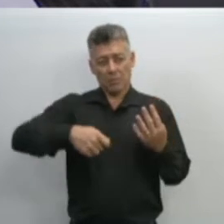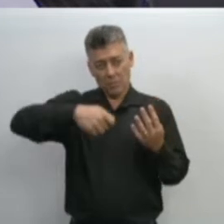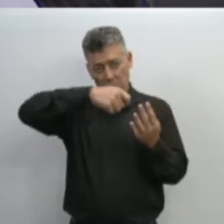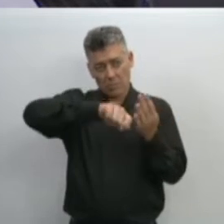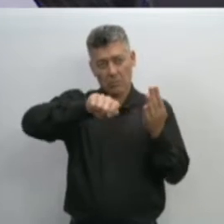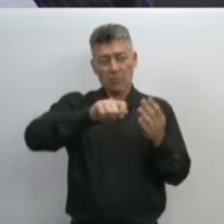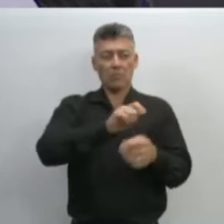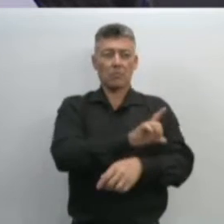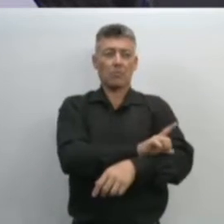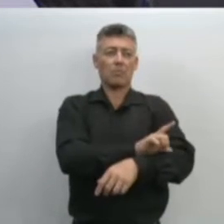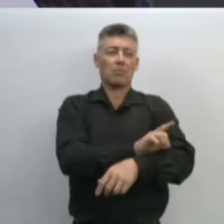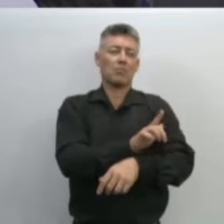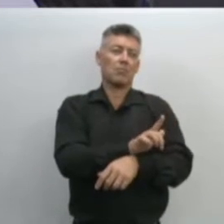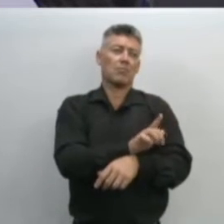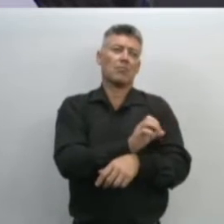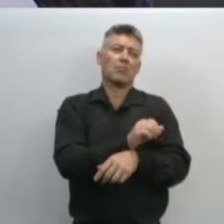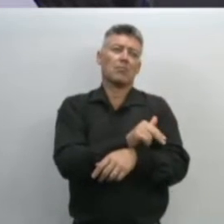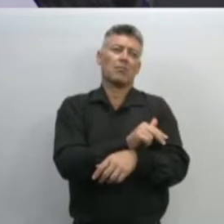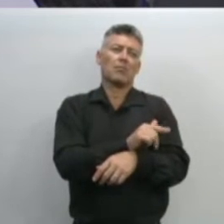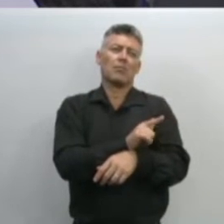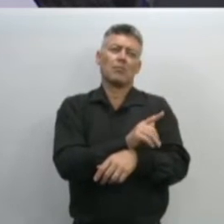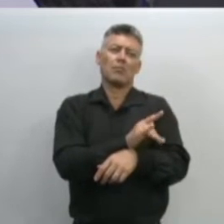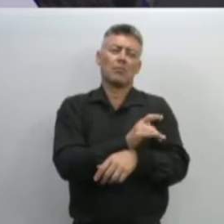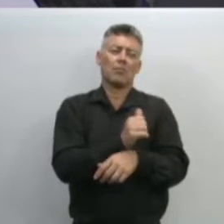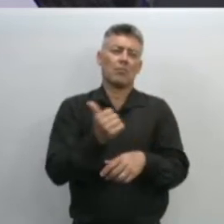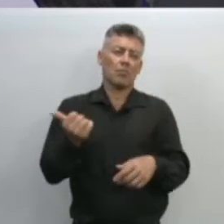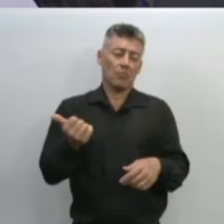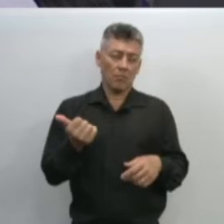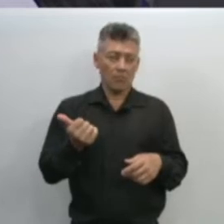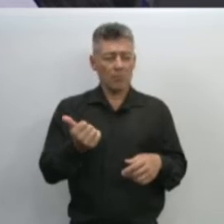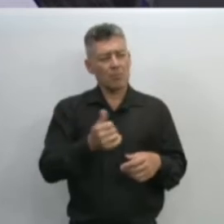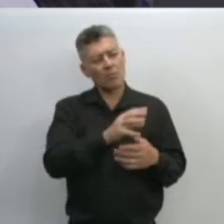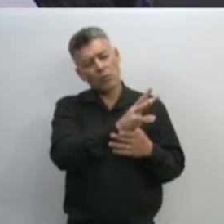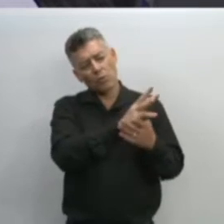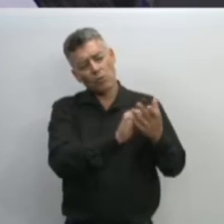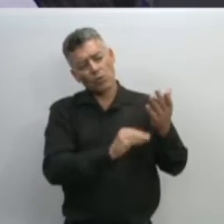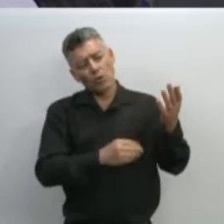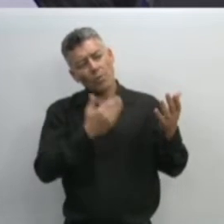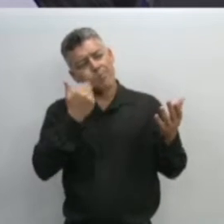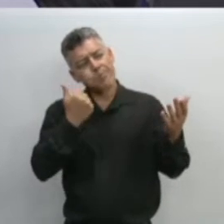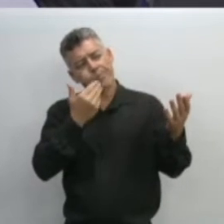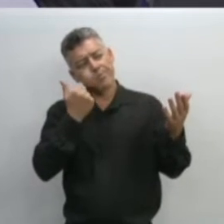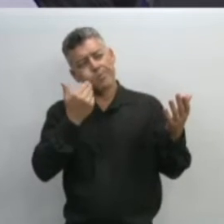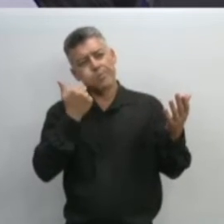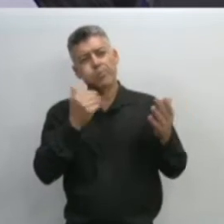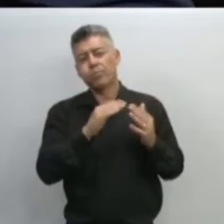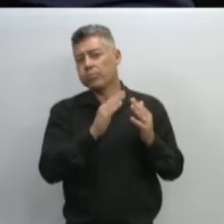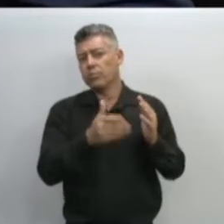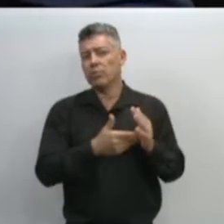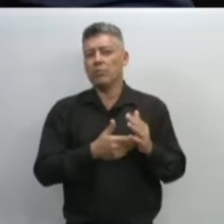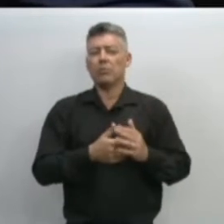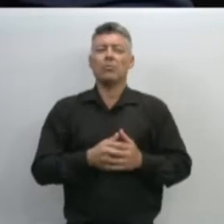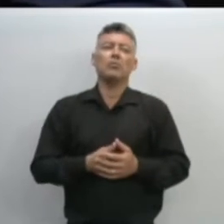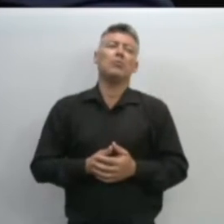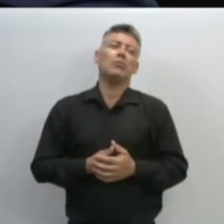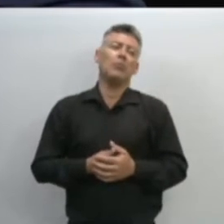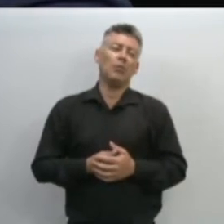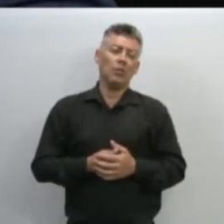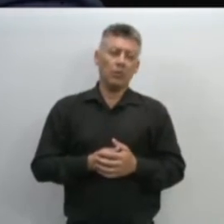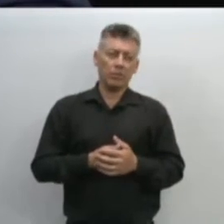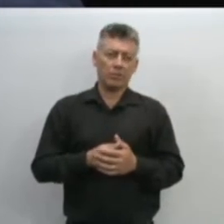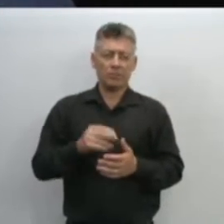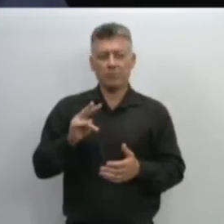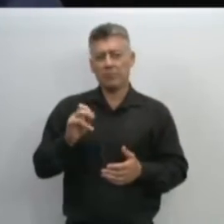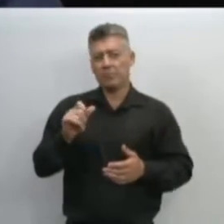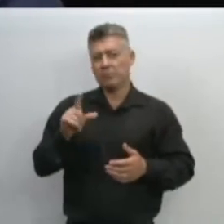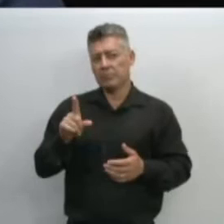Gonzaga carregou por muito tempo. Luiz Gonzaga, que ele tem como padrinho na música. Conheço de perto a carreira de Valdones,